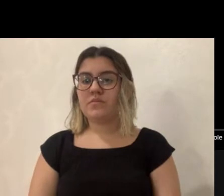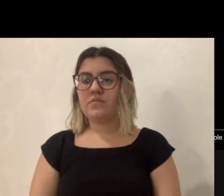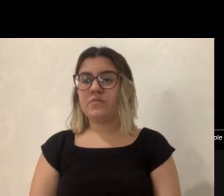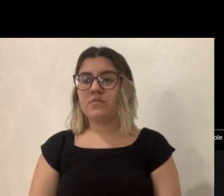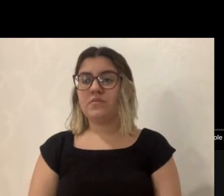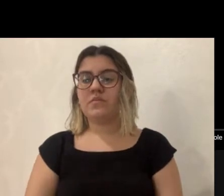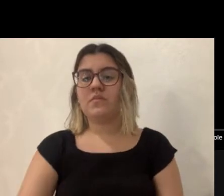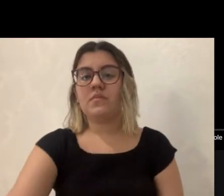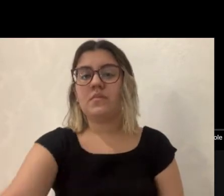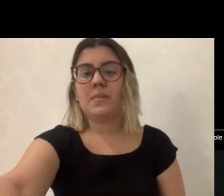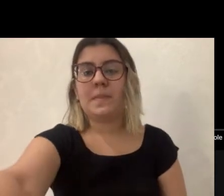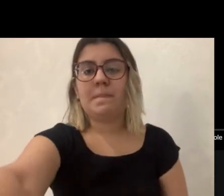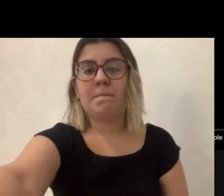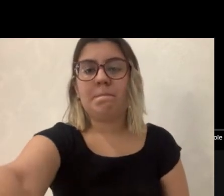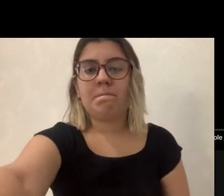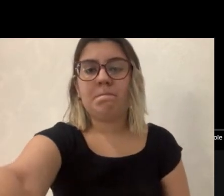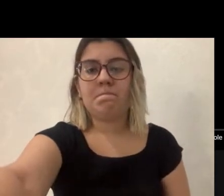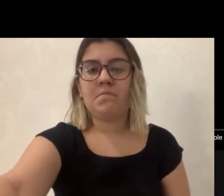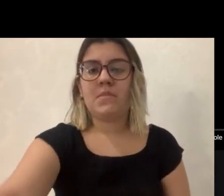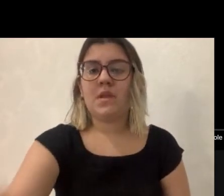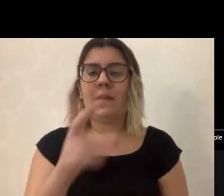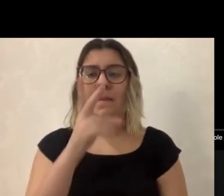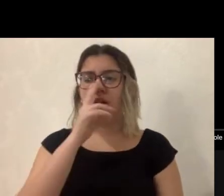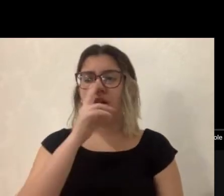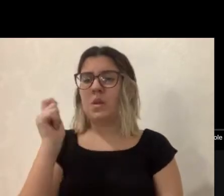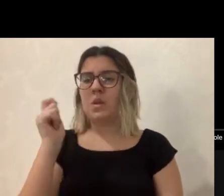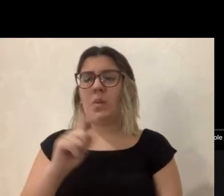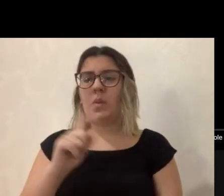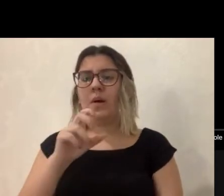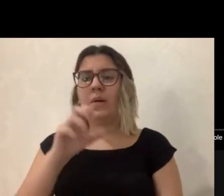muito. Pode parar para mim, Ana Paula, por favor?